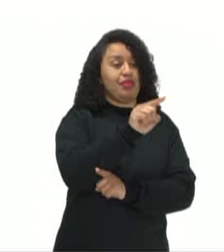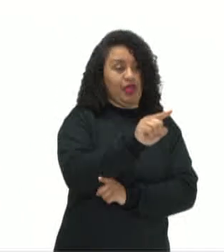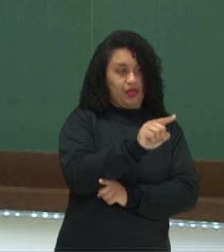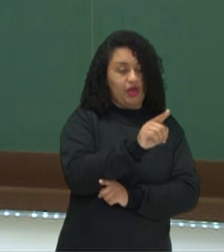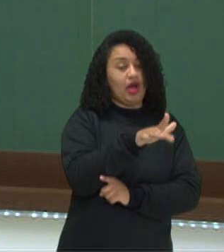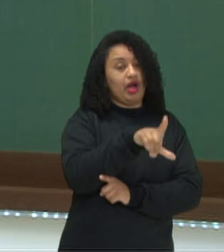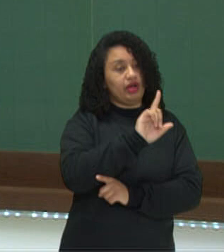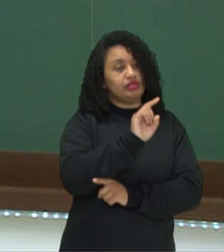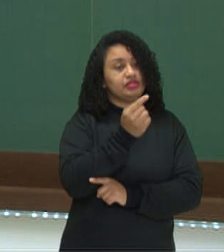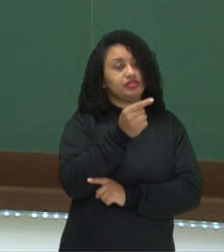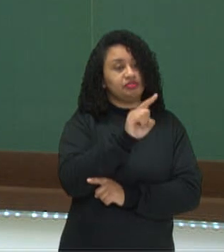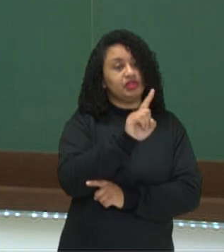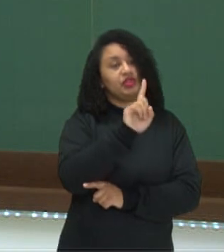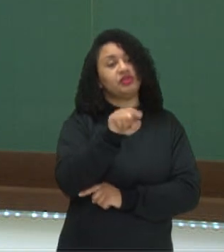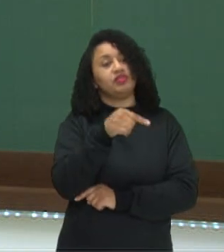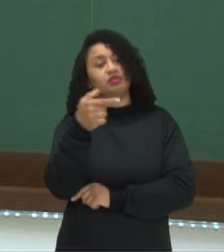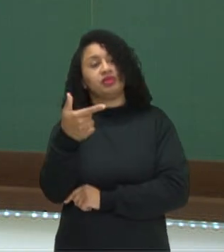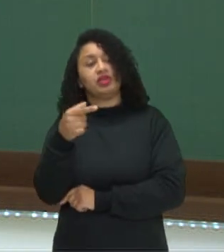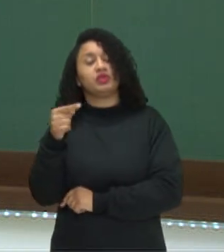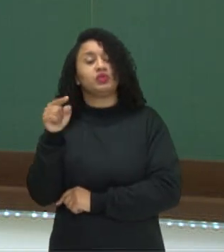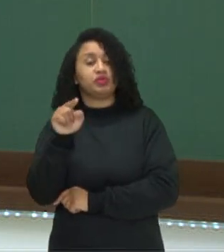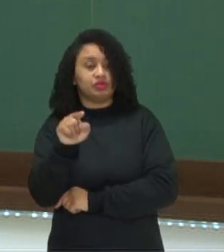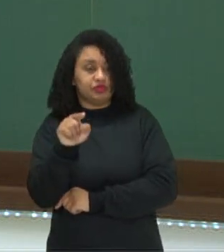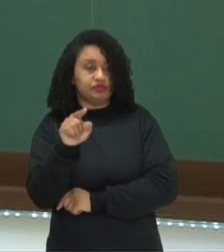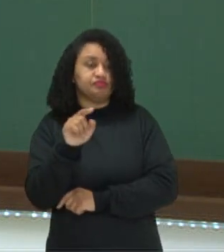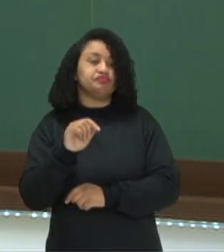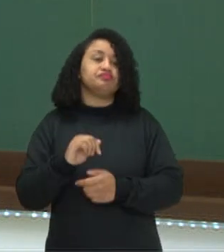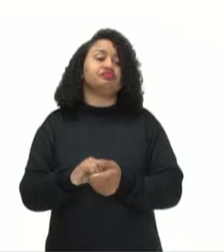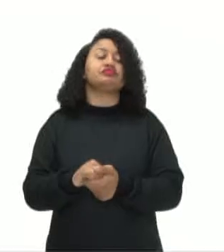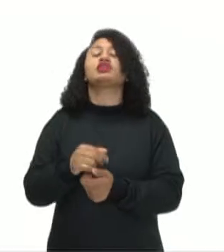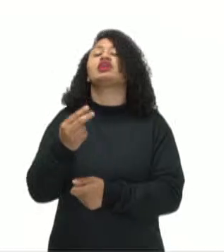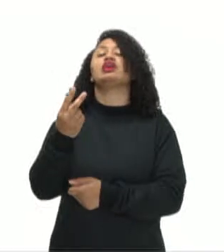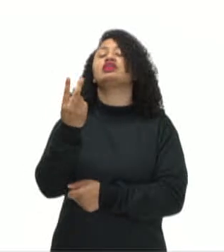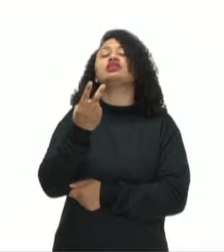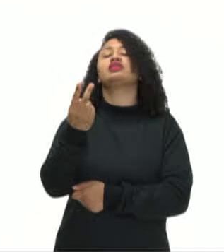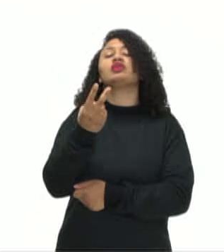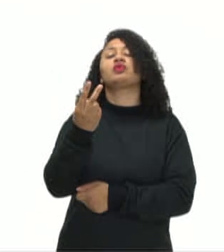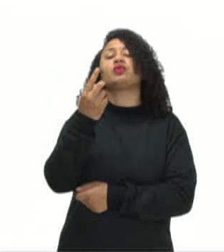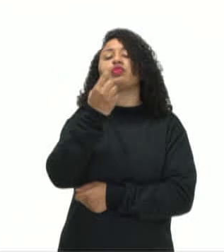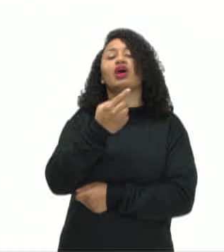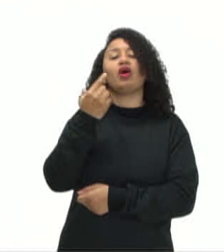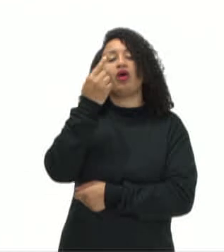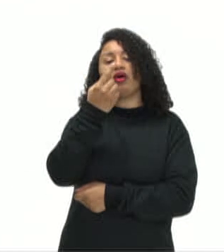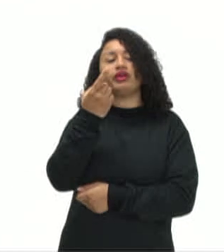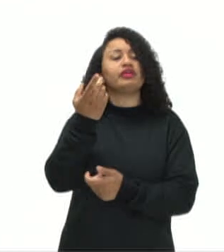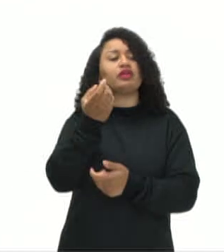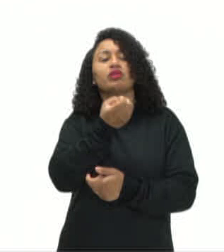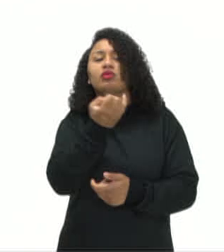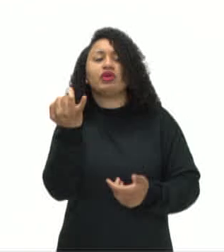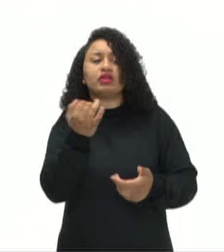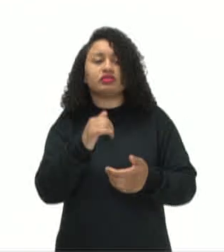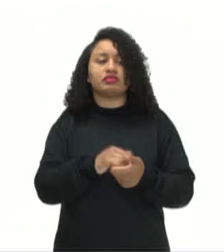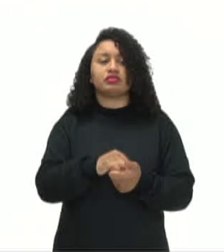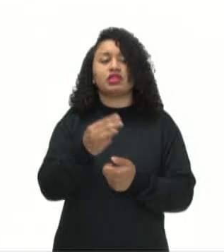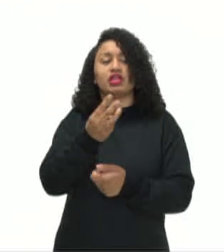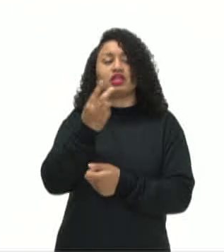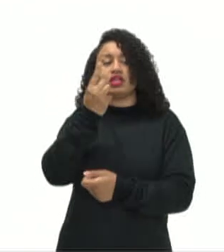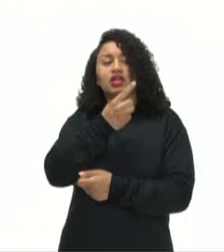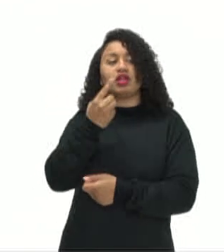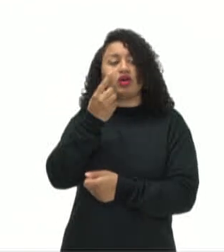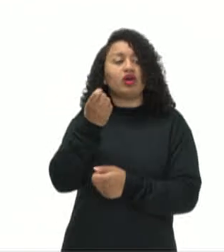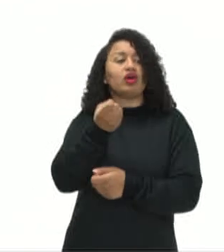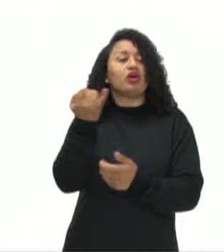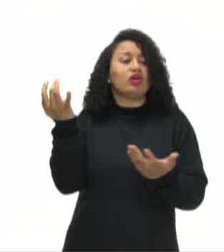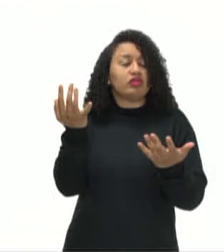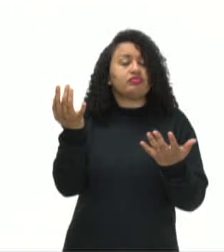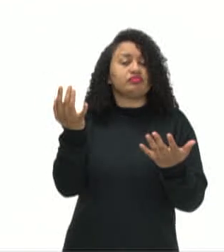né? Era 1000, foi para 2000. Na segunda hora, quanto que é? Na terceira hora, qual